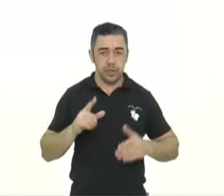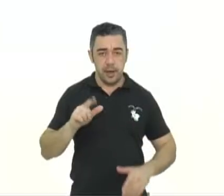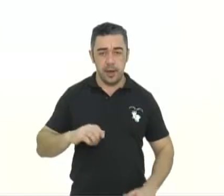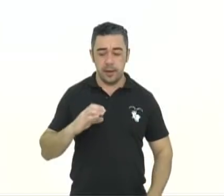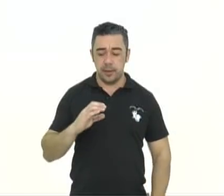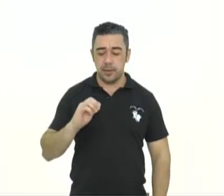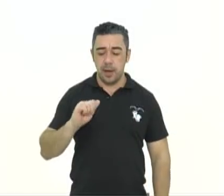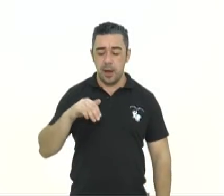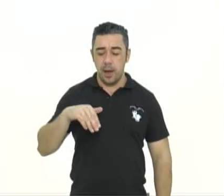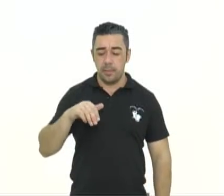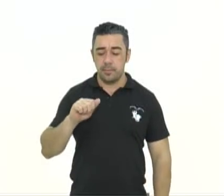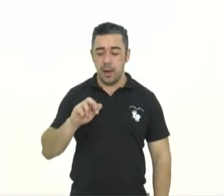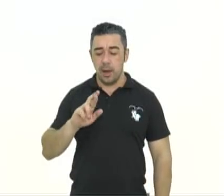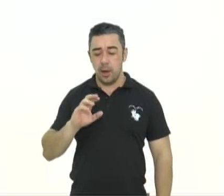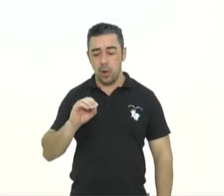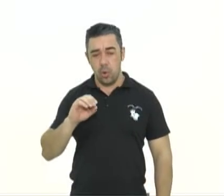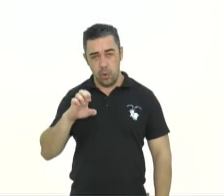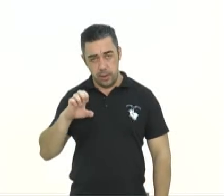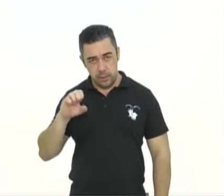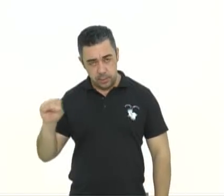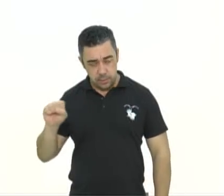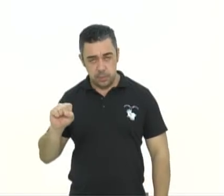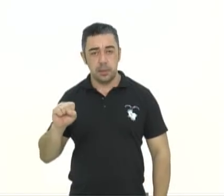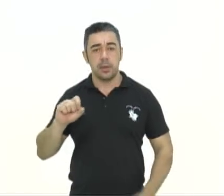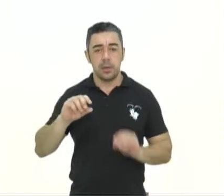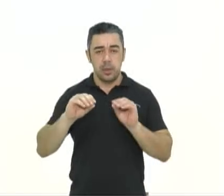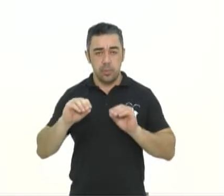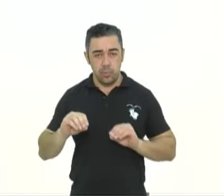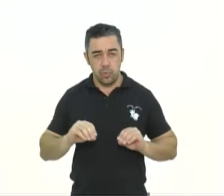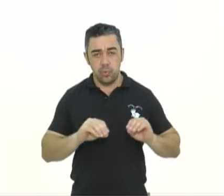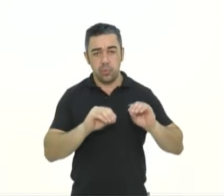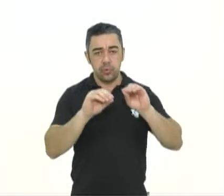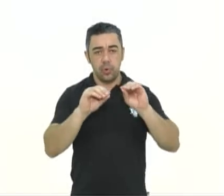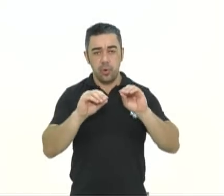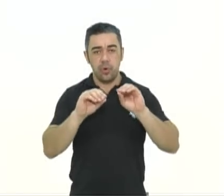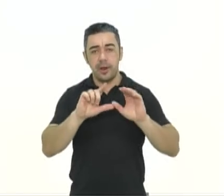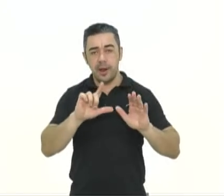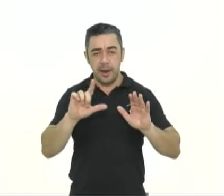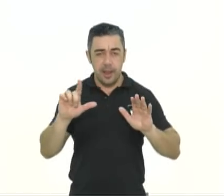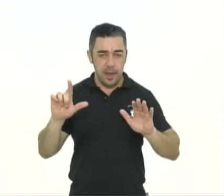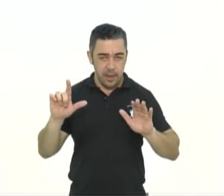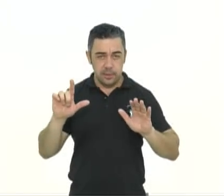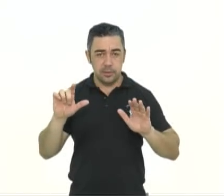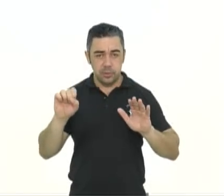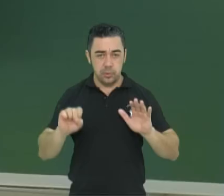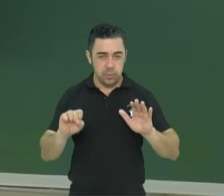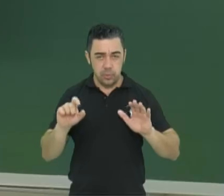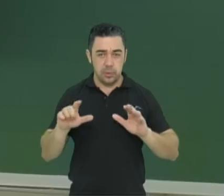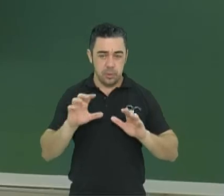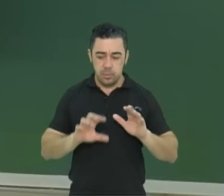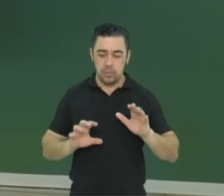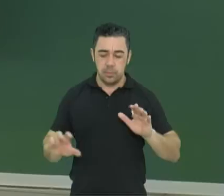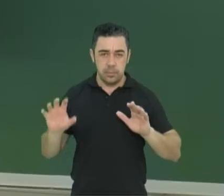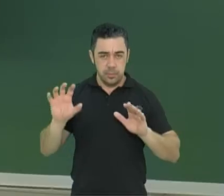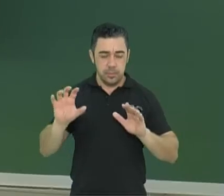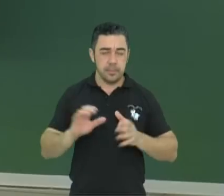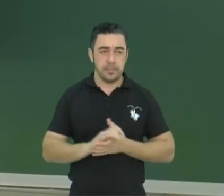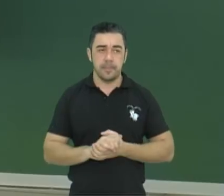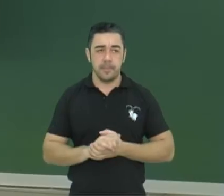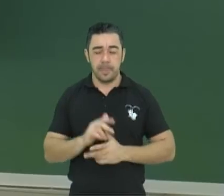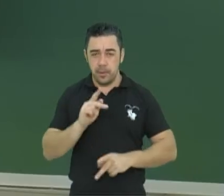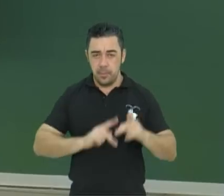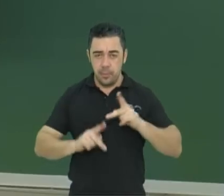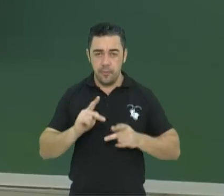Camarões, e dali se deslocaram para o centro, leste e sul do continente africano, ocupando essas regiões. Os